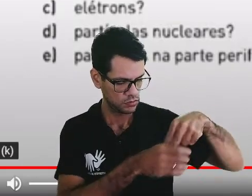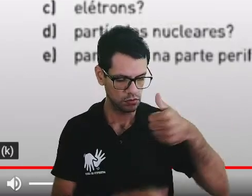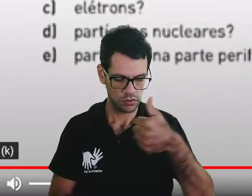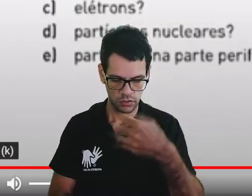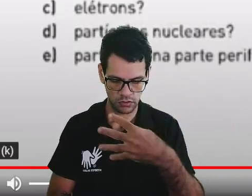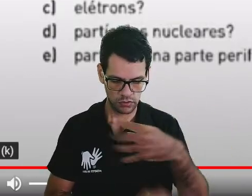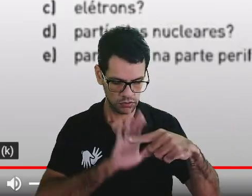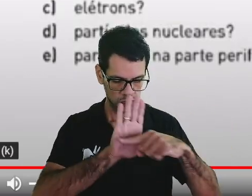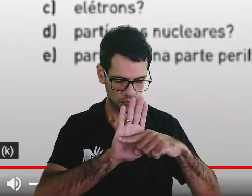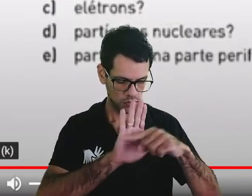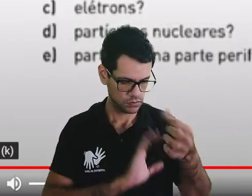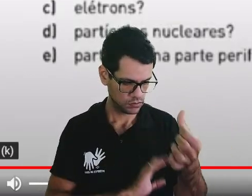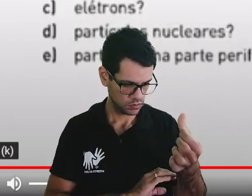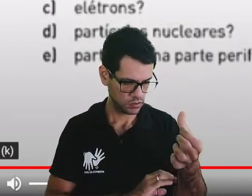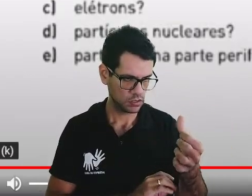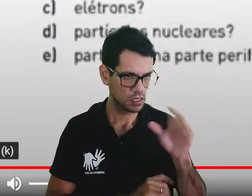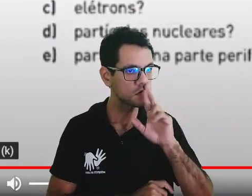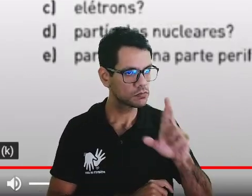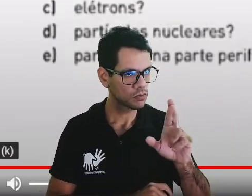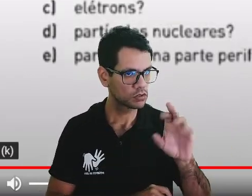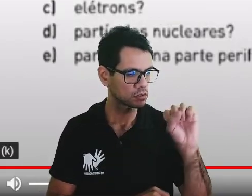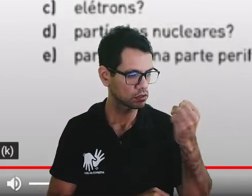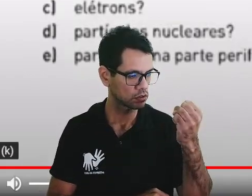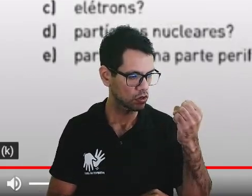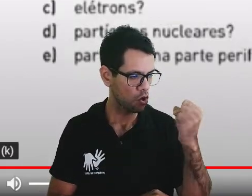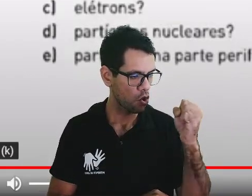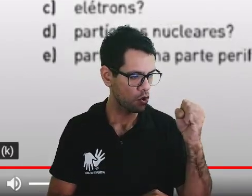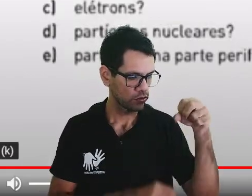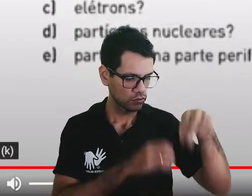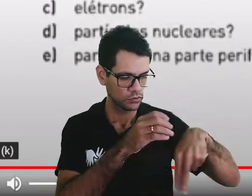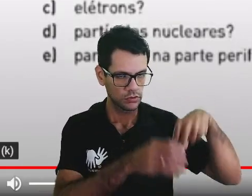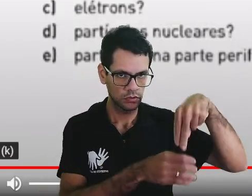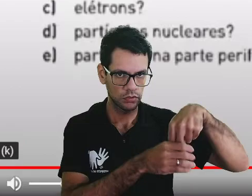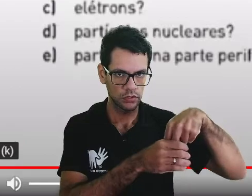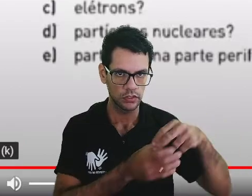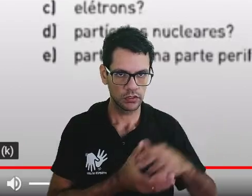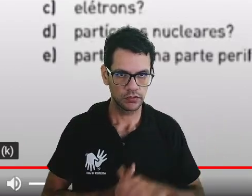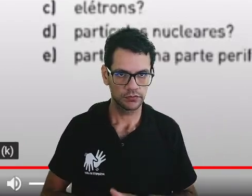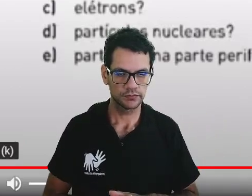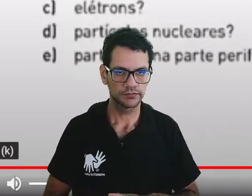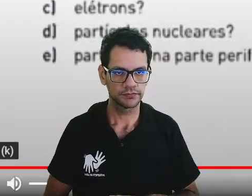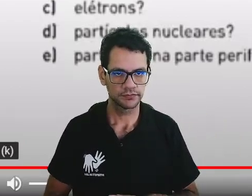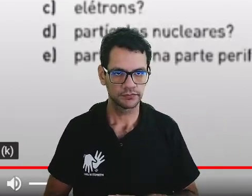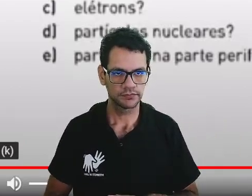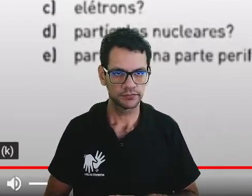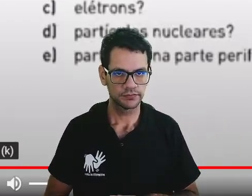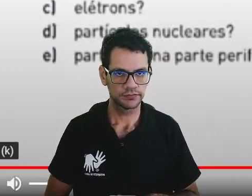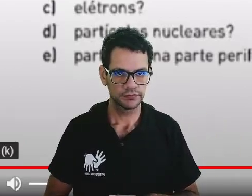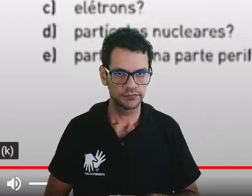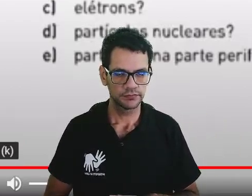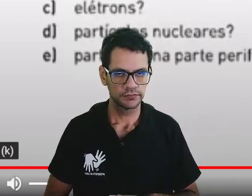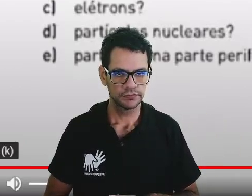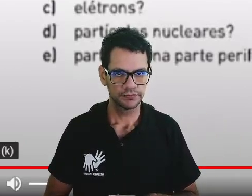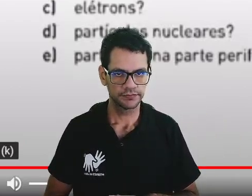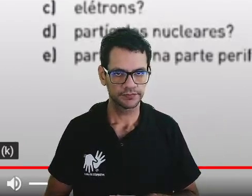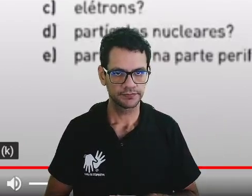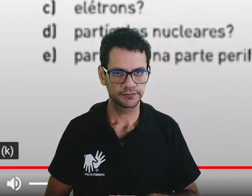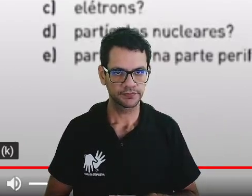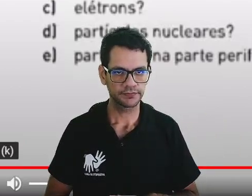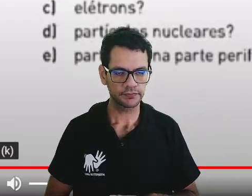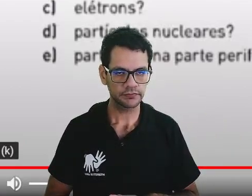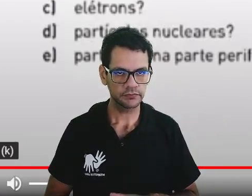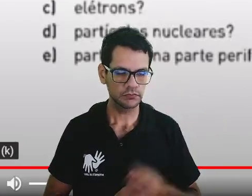8 nêutrons. Esse átomo ele está no estado fundamental, então ele não perdeu elétrons,